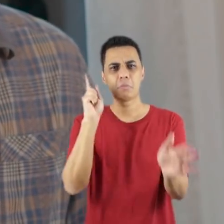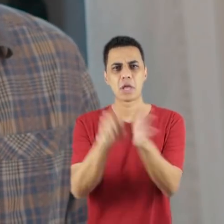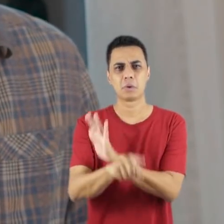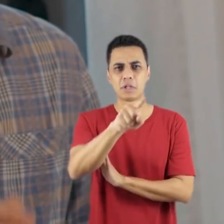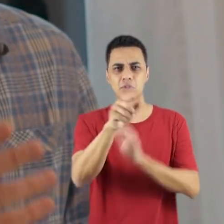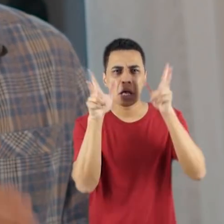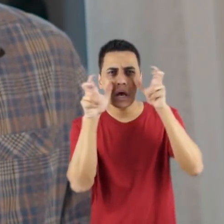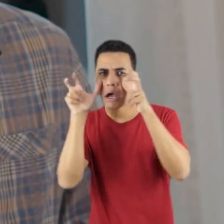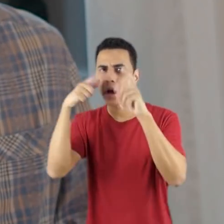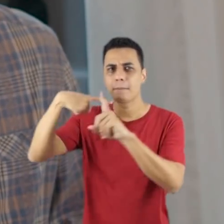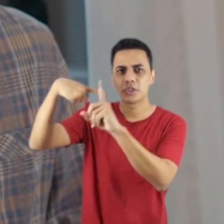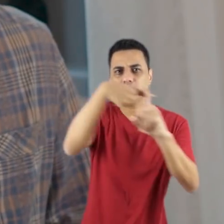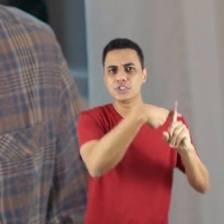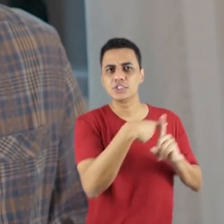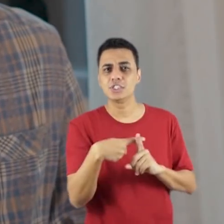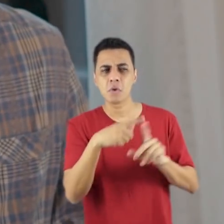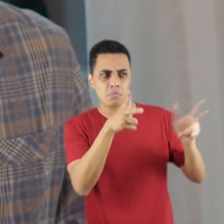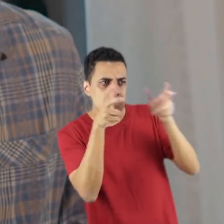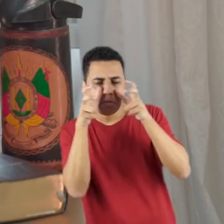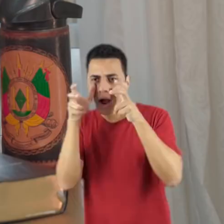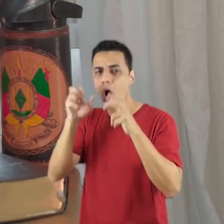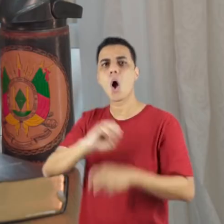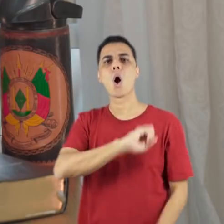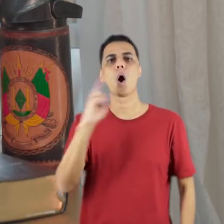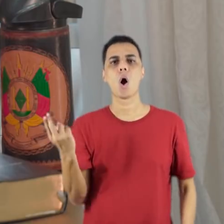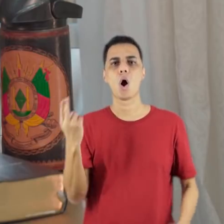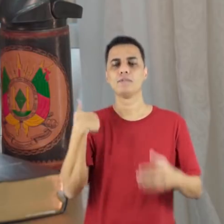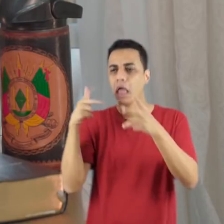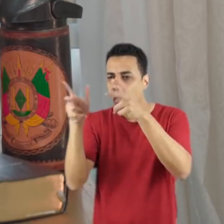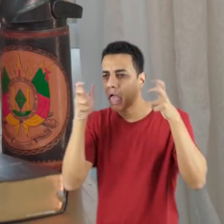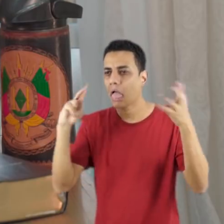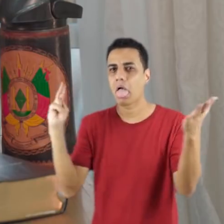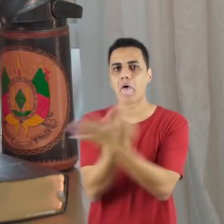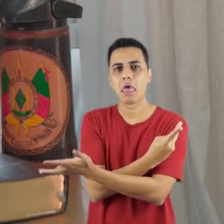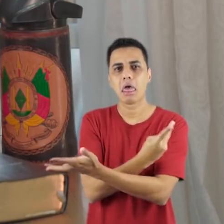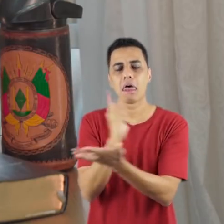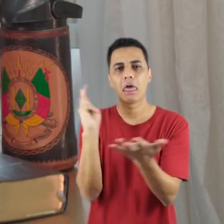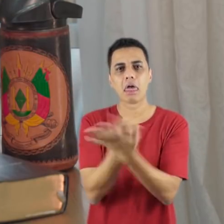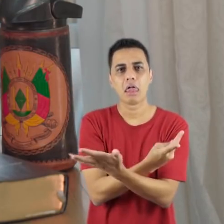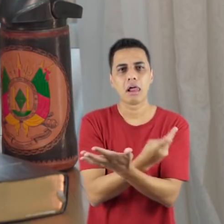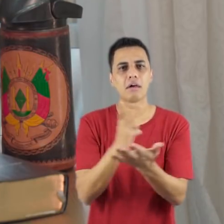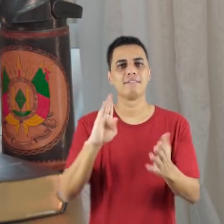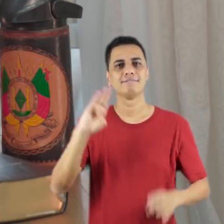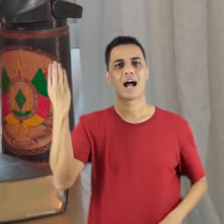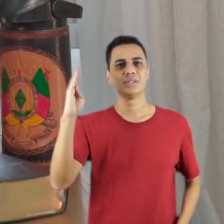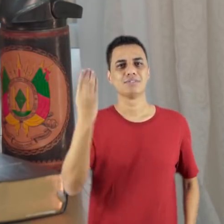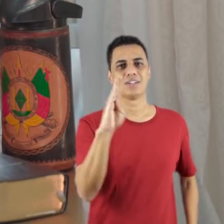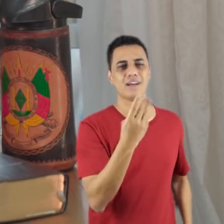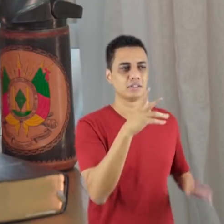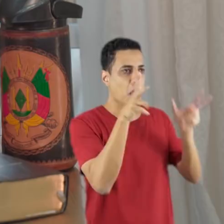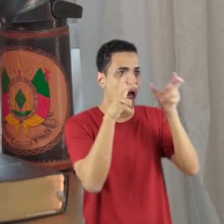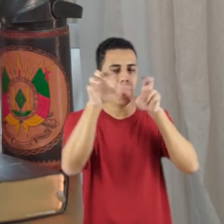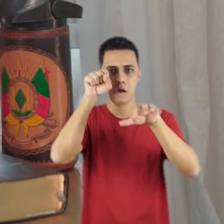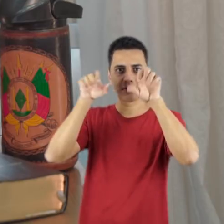vida? Ou você tem focado em ilusões de ótica? Quanto mais cedo percebemos os sentidos e ensinamentos como dádivas